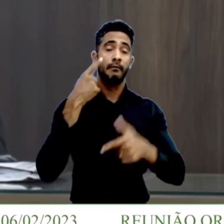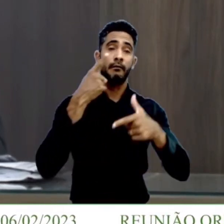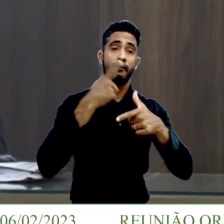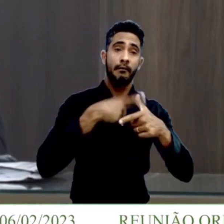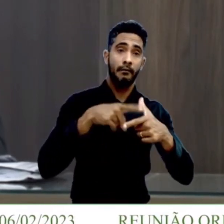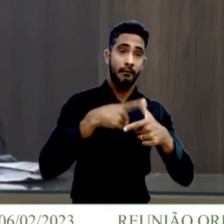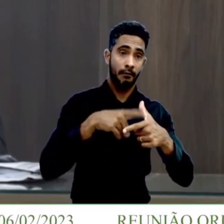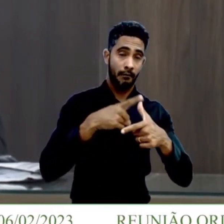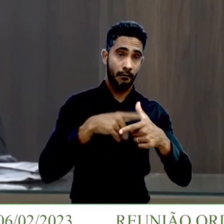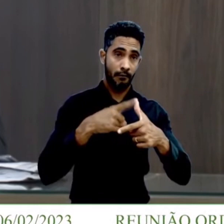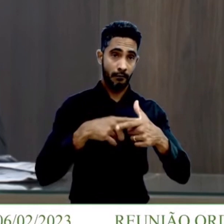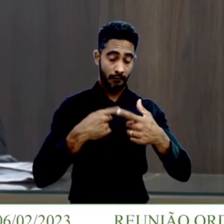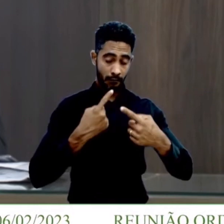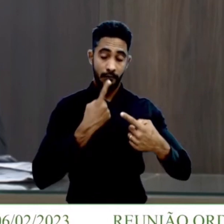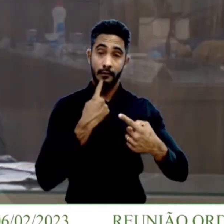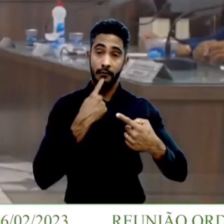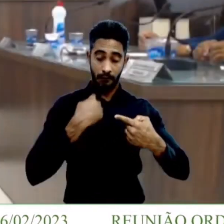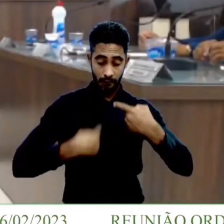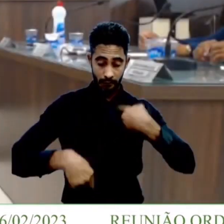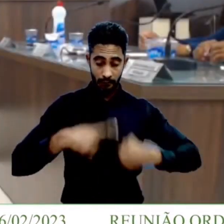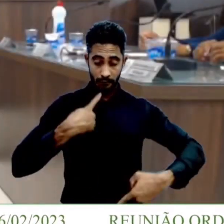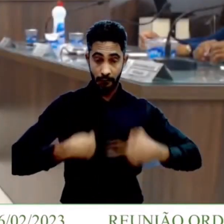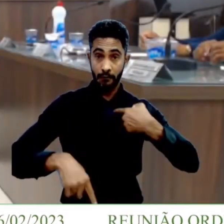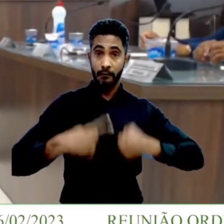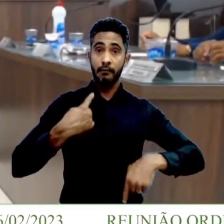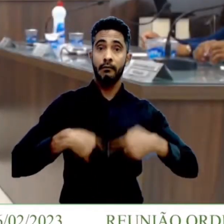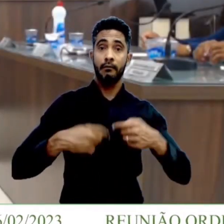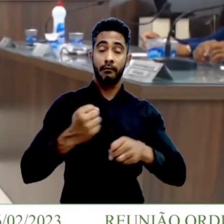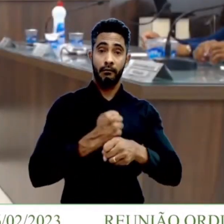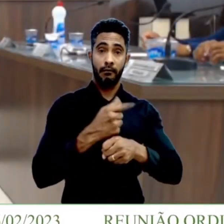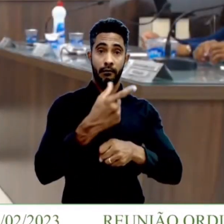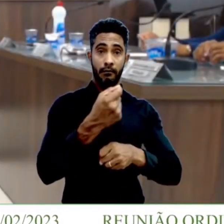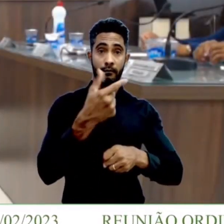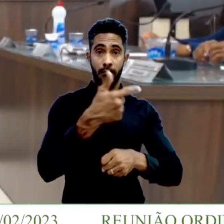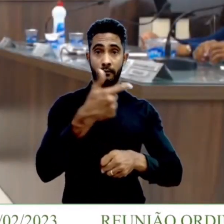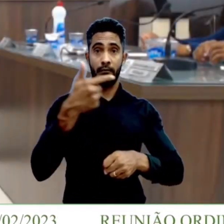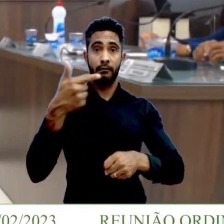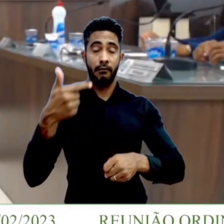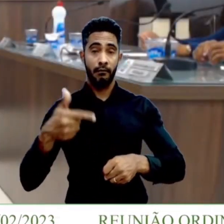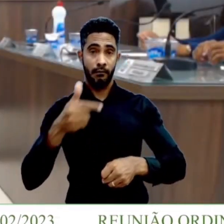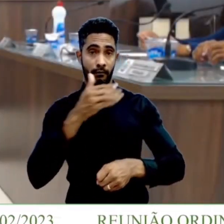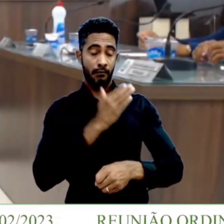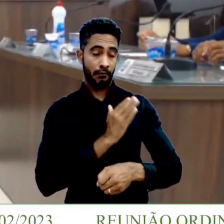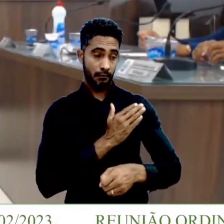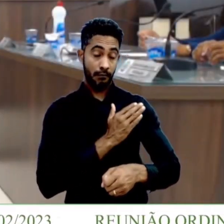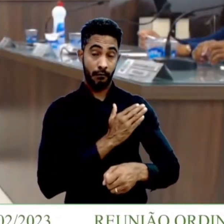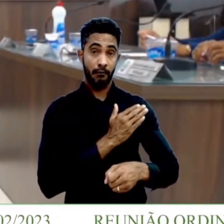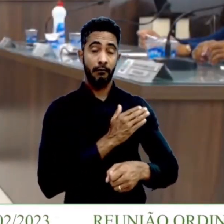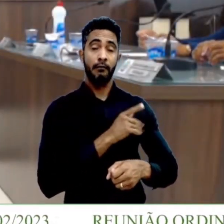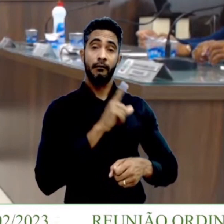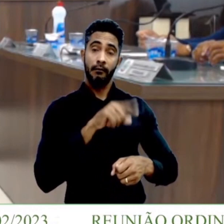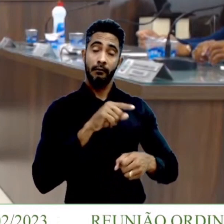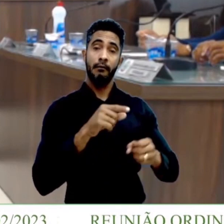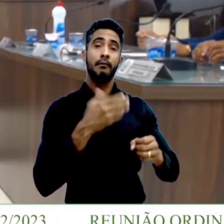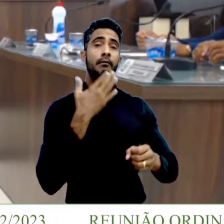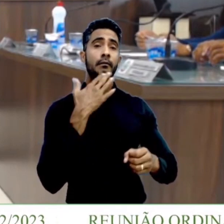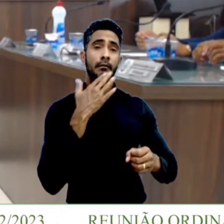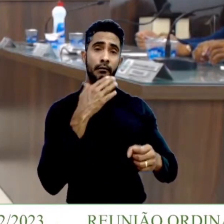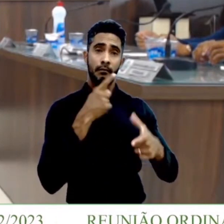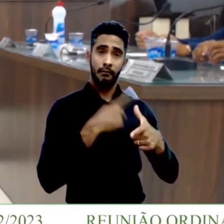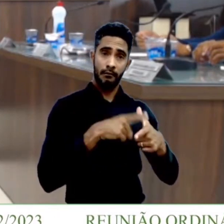problemas cardiovasculares no ano de 2022, com amostragem mensal e identificação da